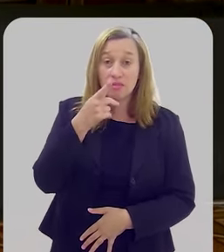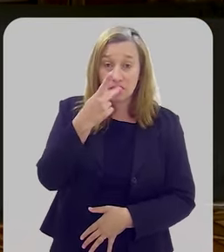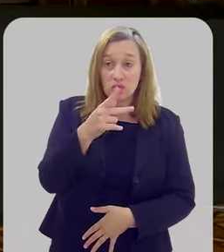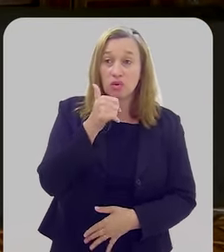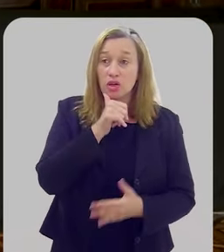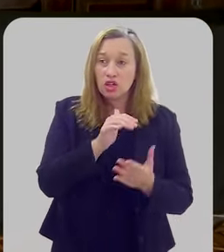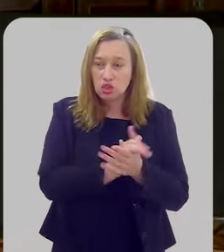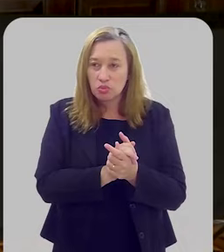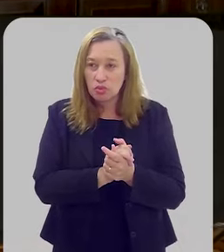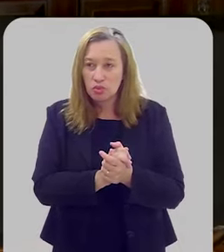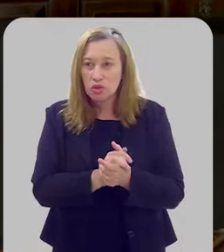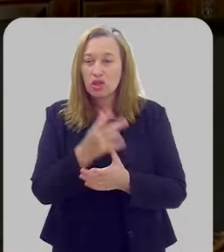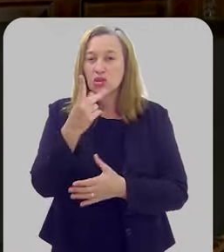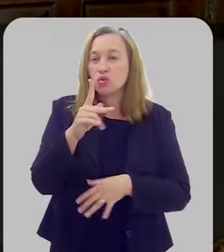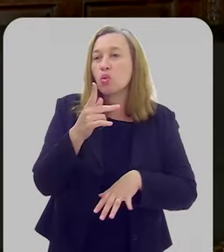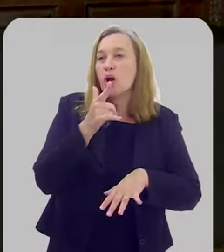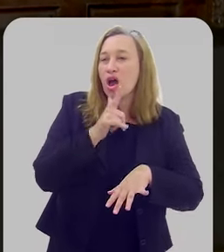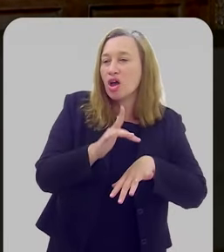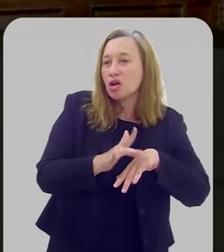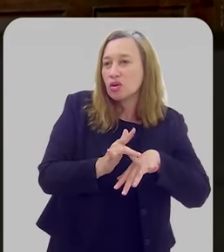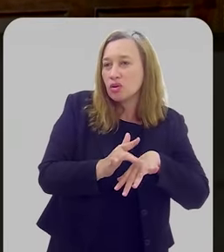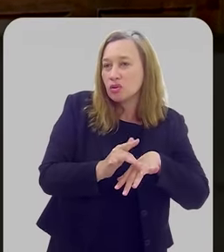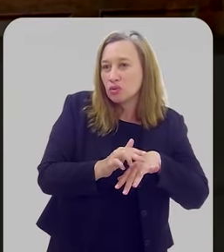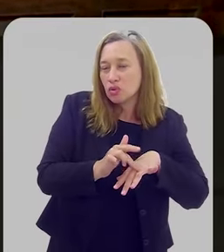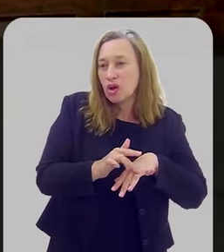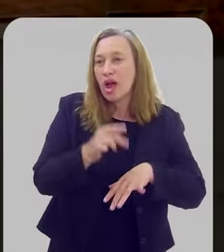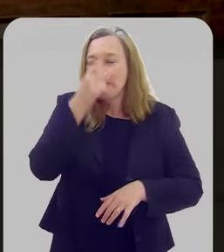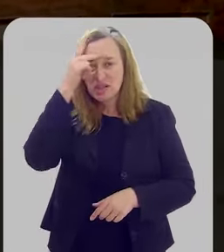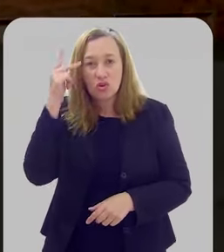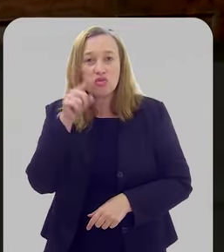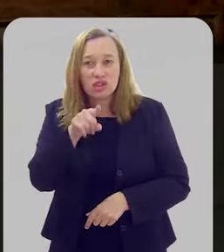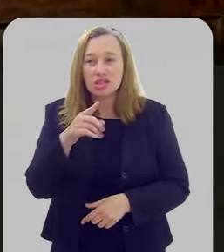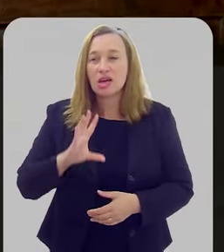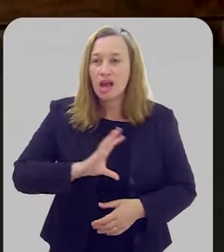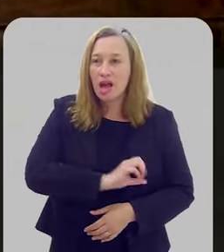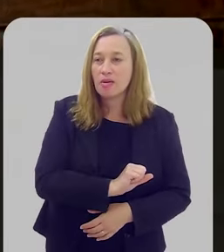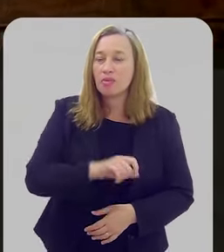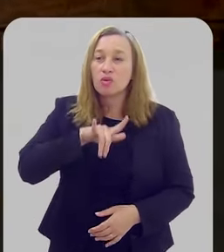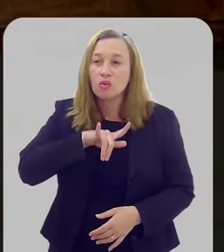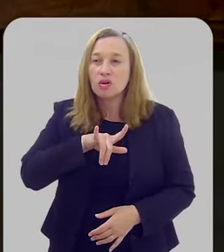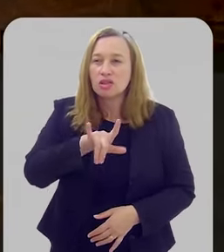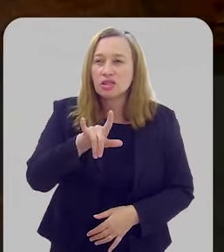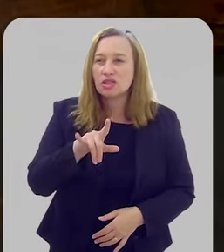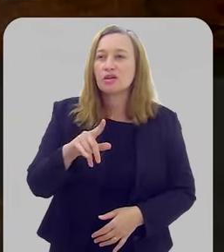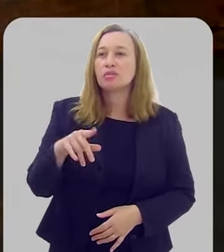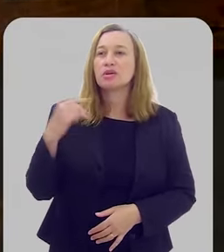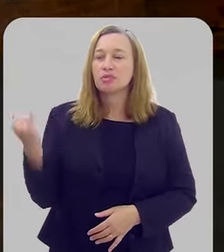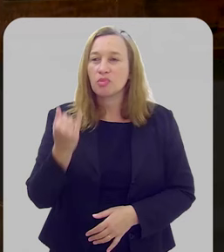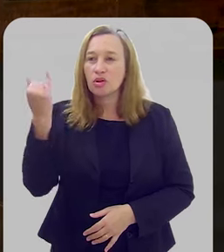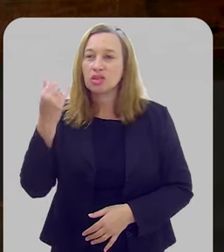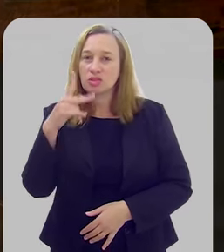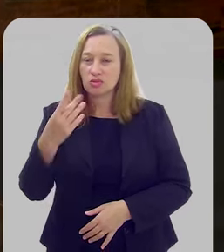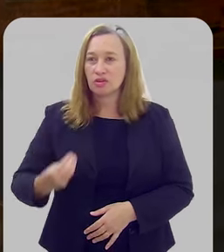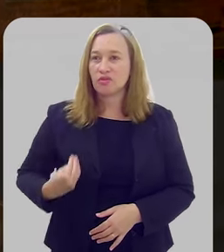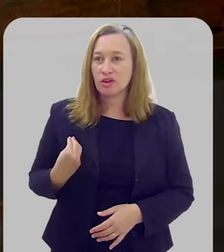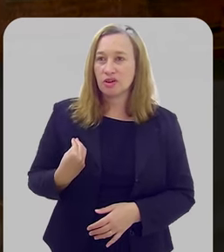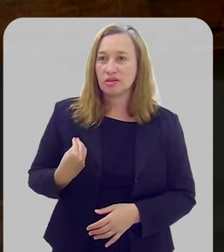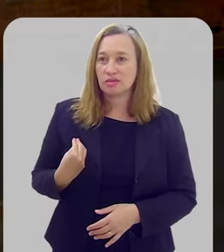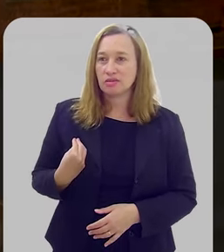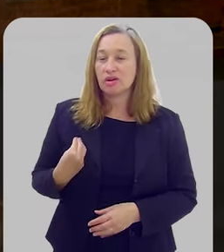diga a sua mulher que você diga a sua noiva que você diga a pessoa que você ama o quanto ela é